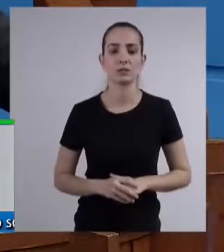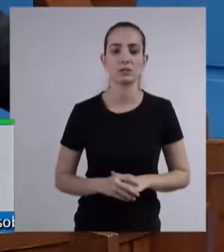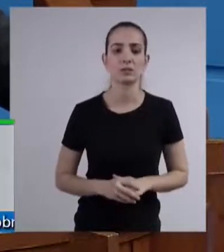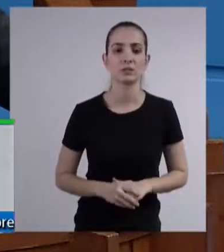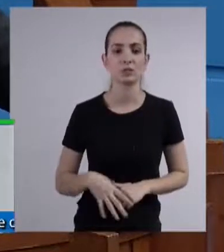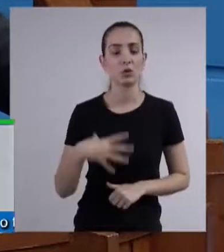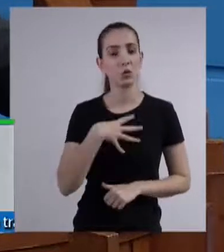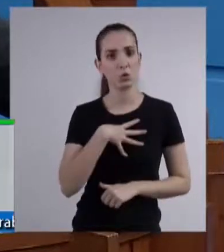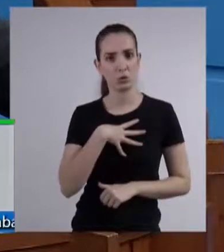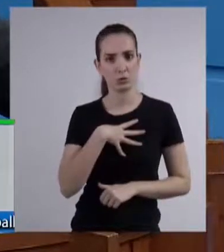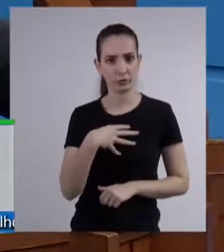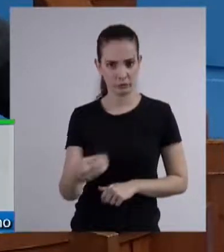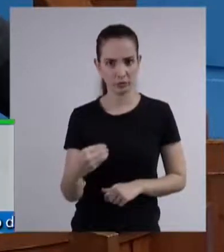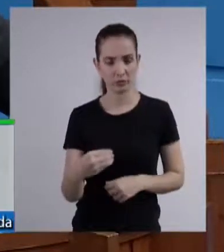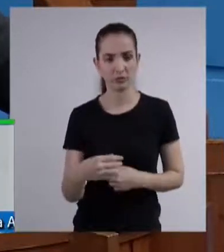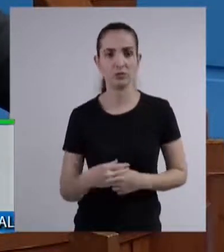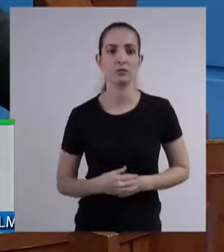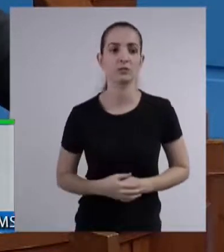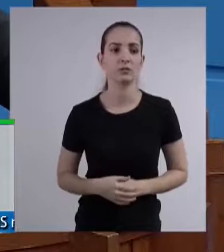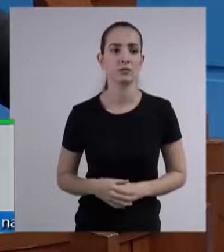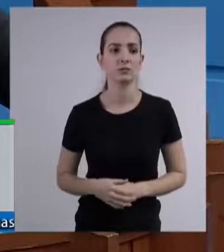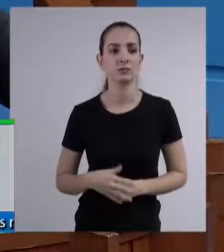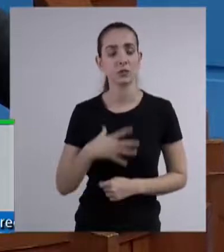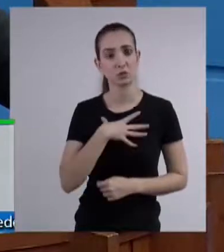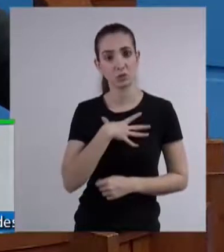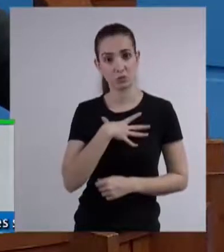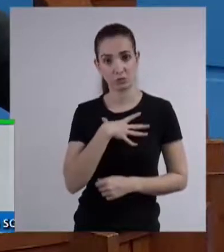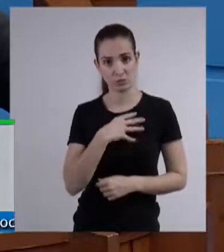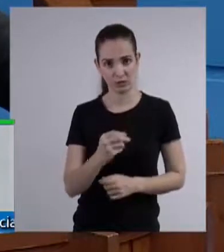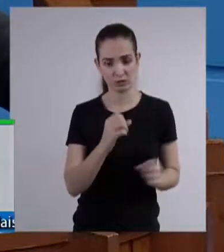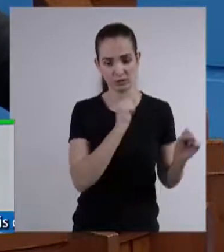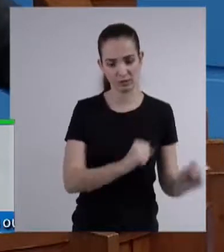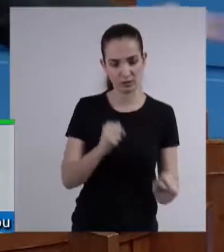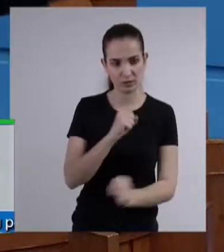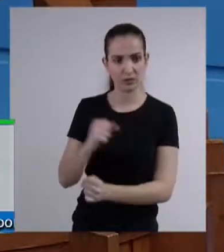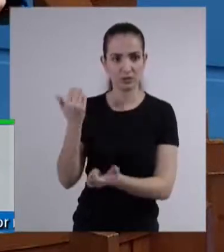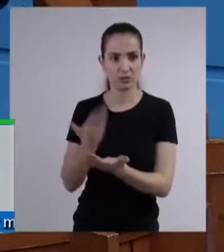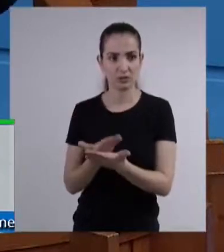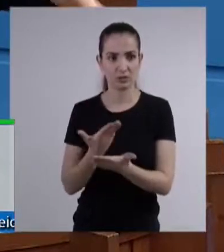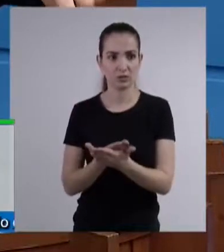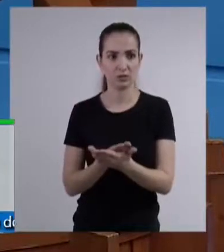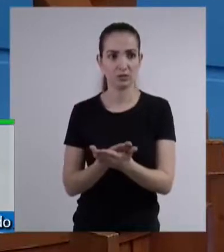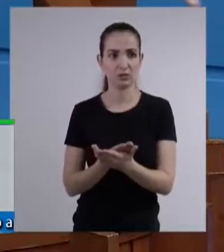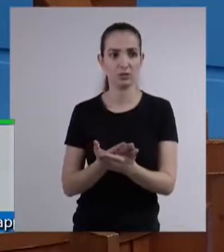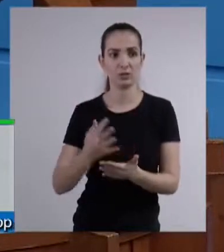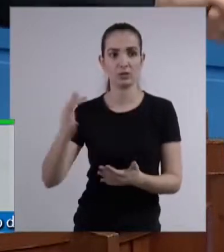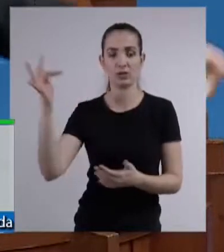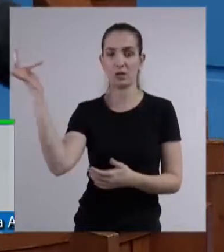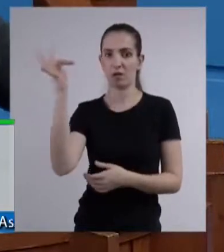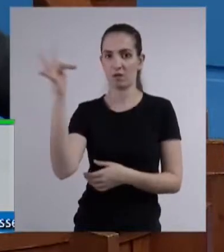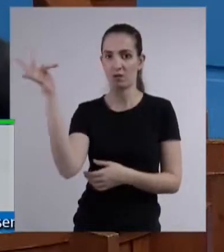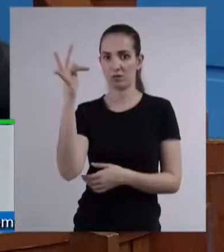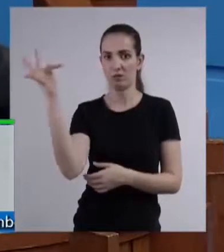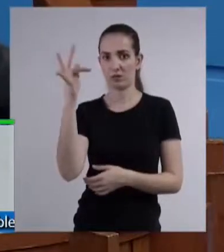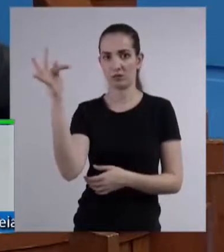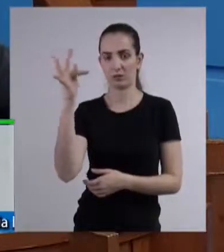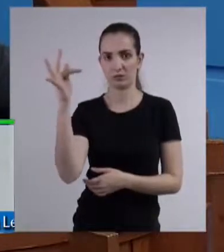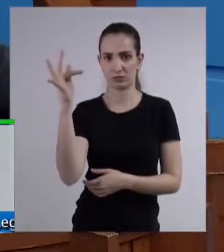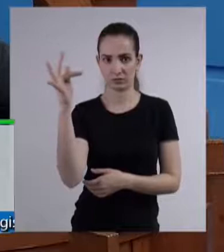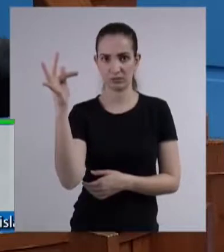O filho da faxineira estudando na universidade ao lado do filho da